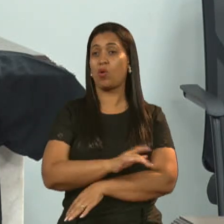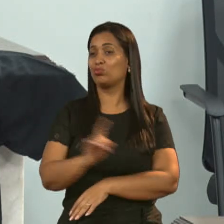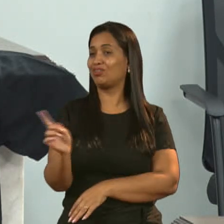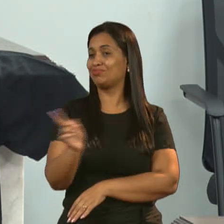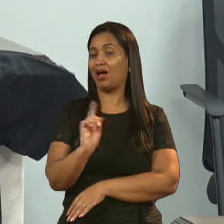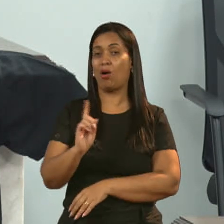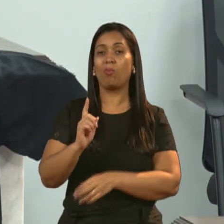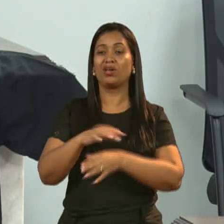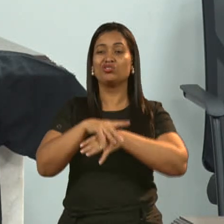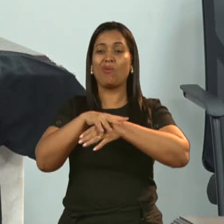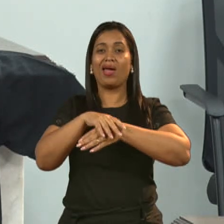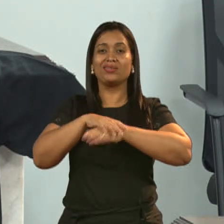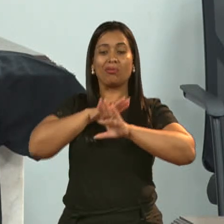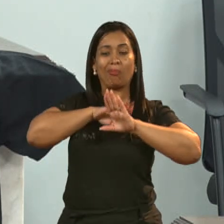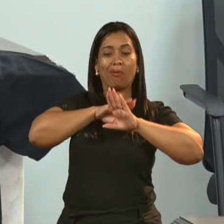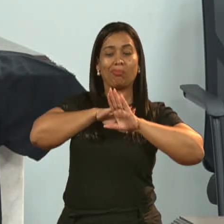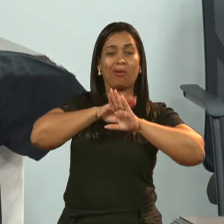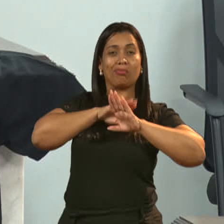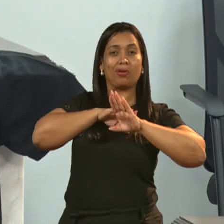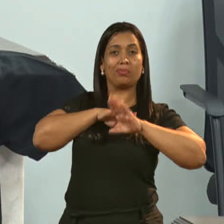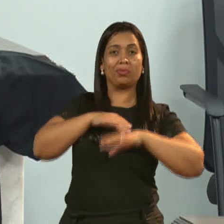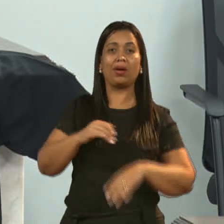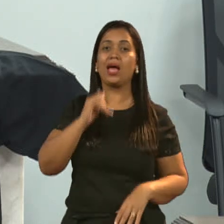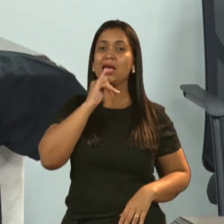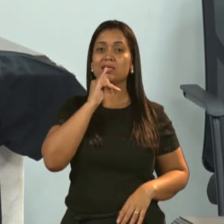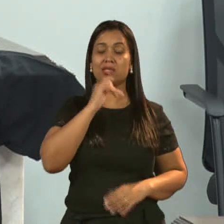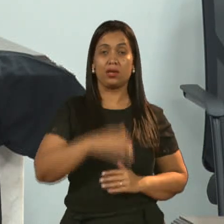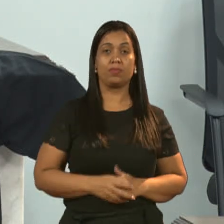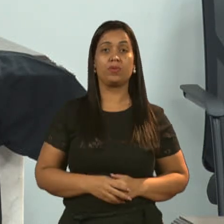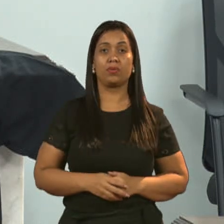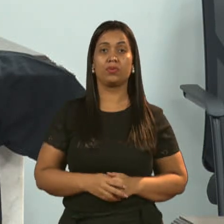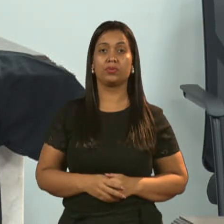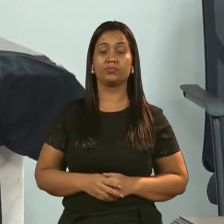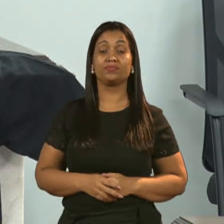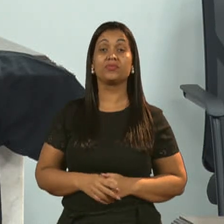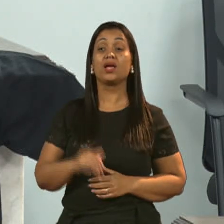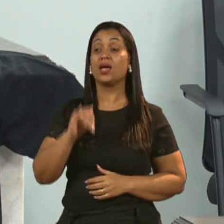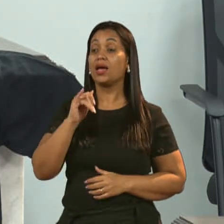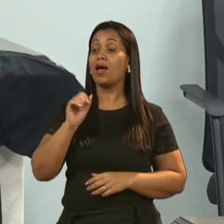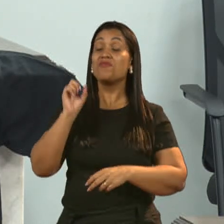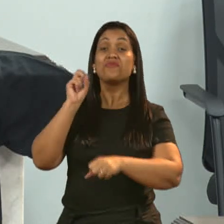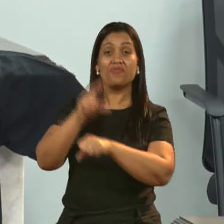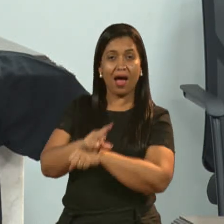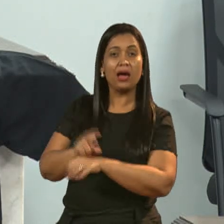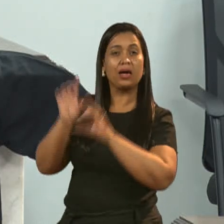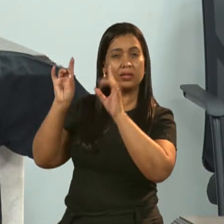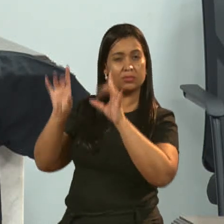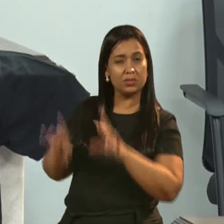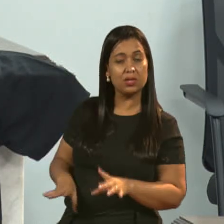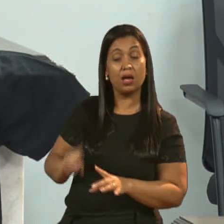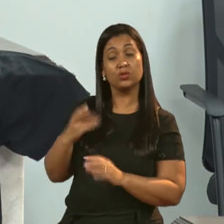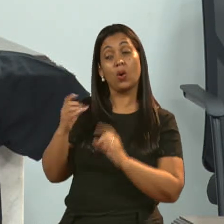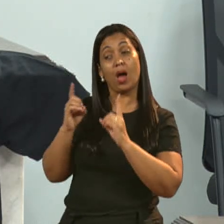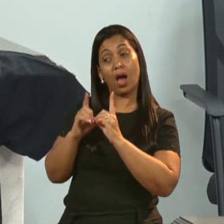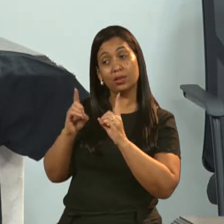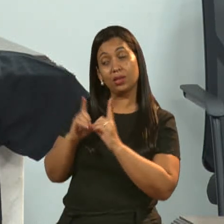ocultas. Vou mencionar aqui as vagas preferenciais e atendimento